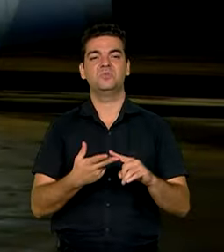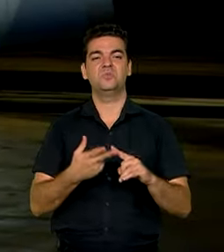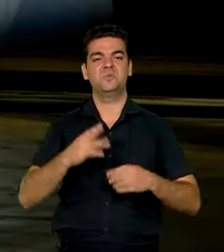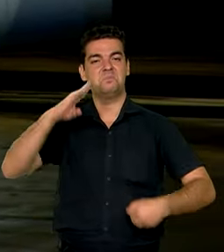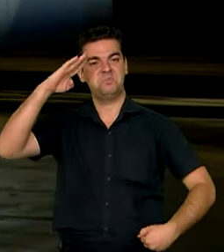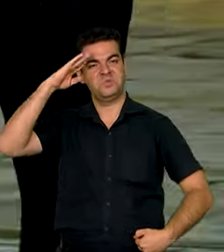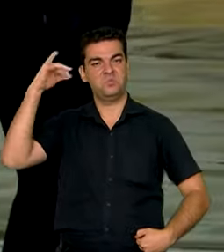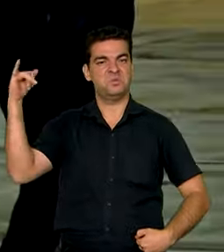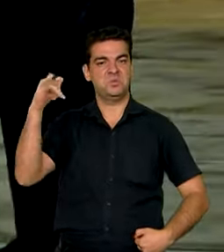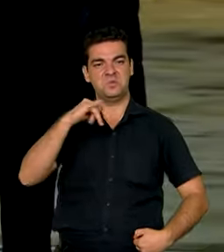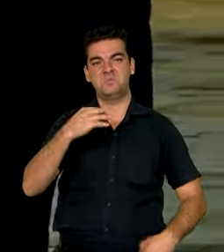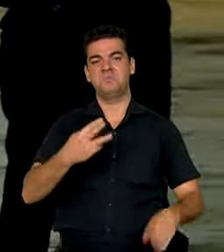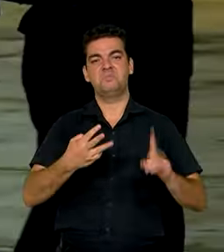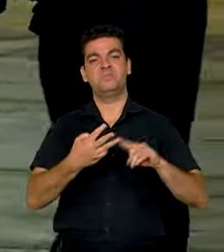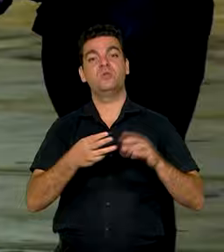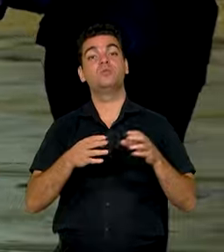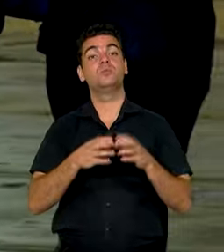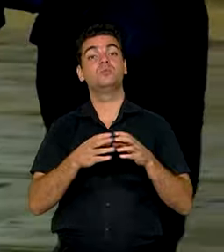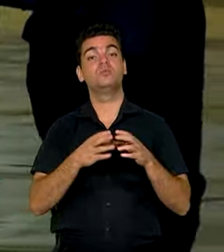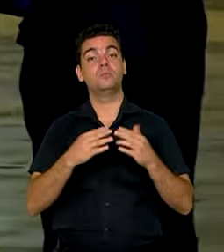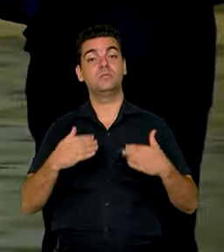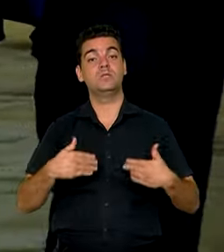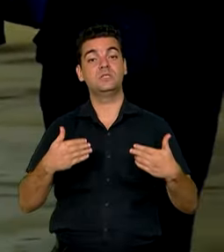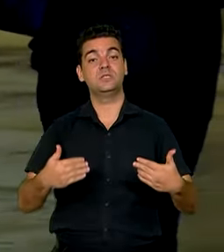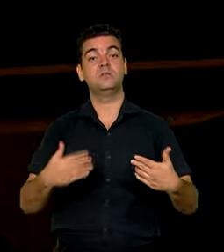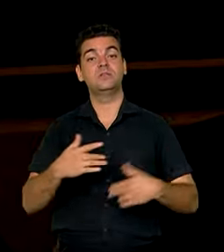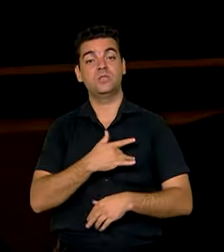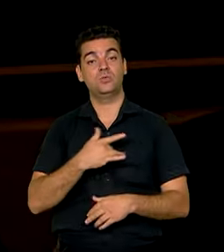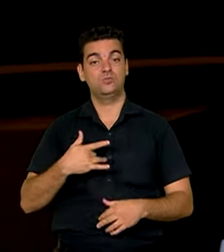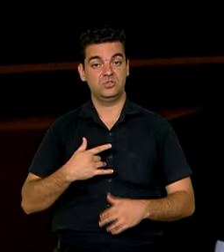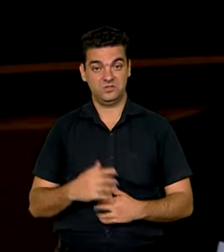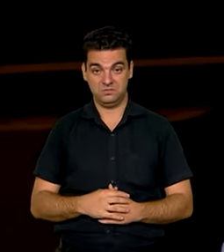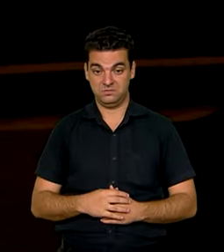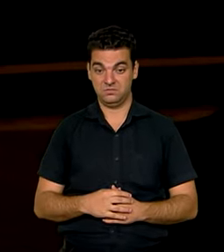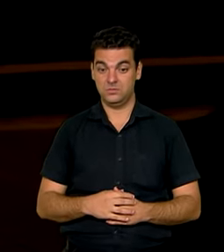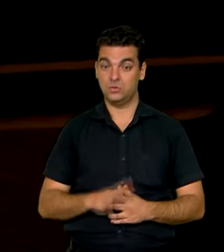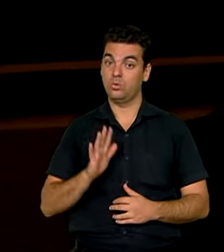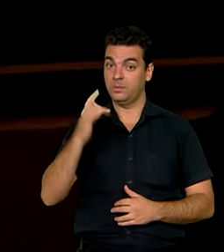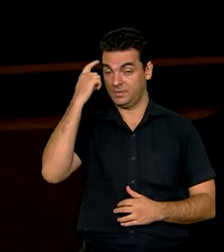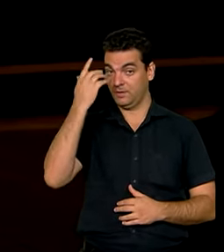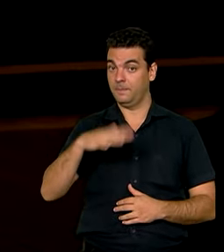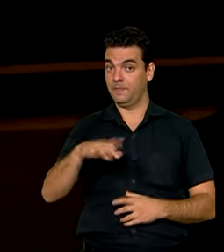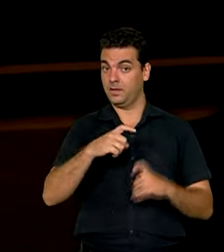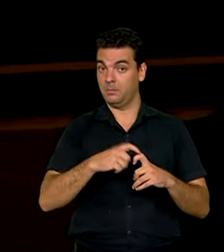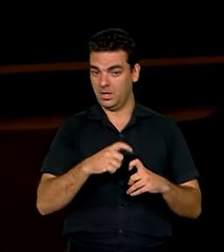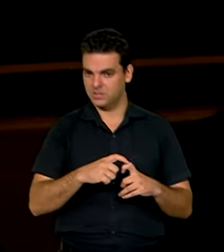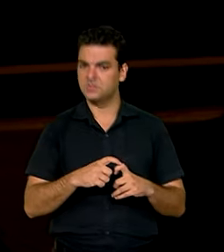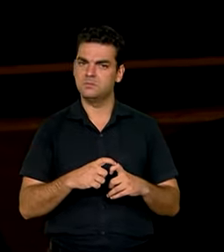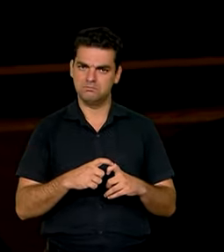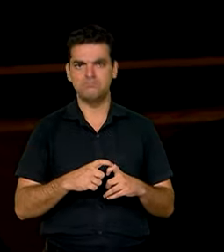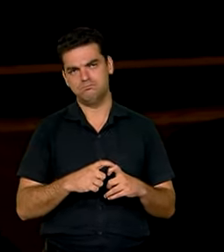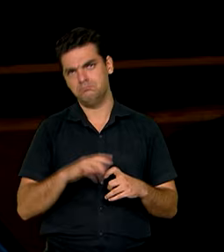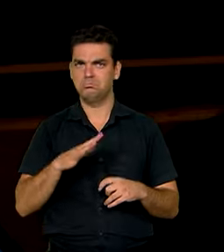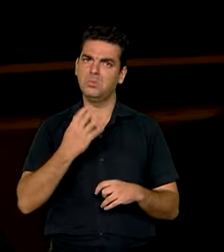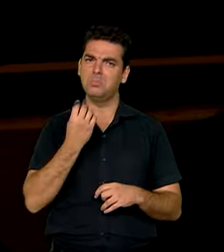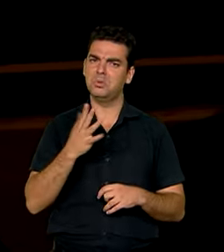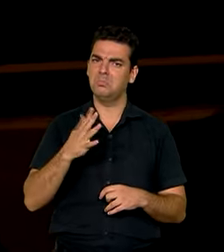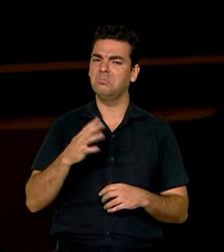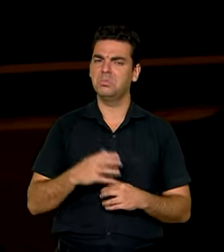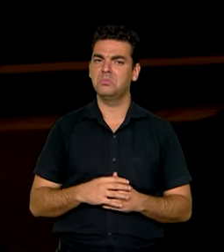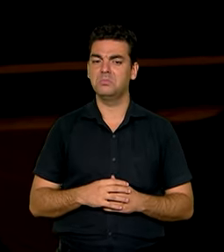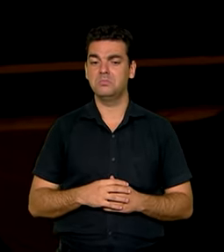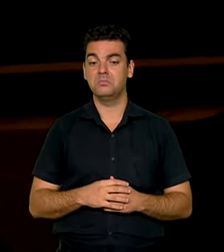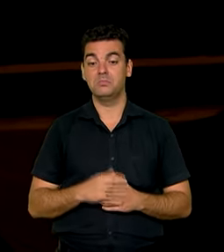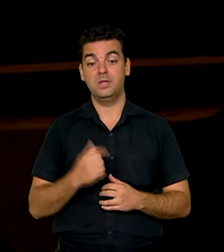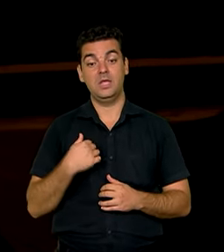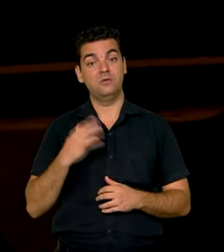Aérea Brasileira e por equipes do Ministério da Saúde. O voo, do ponto de vista médico, foi um voo relativamente tranquilo. Esse é